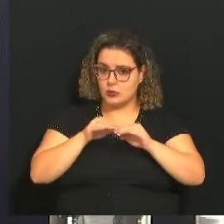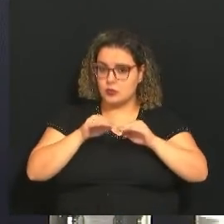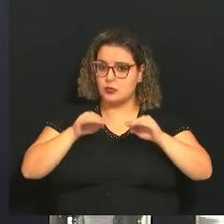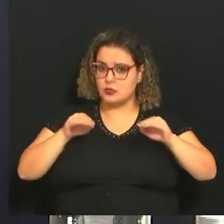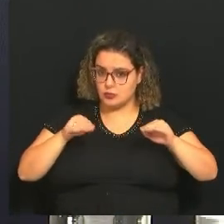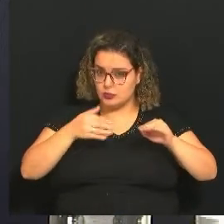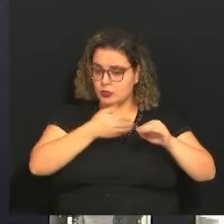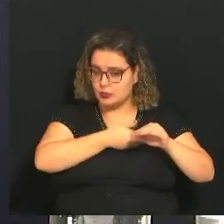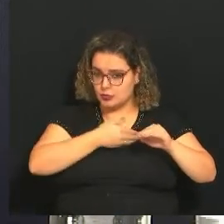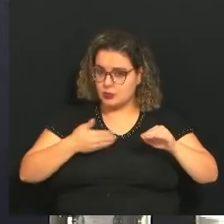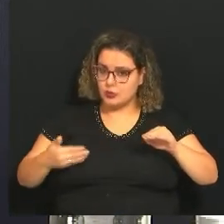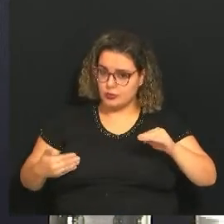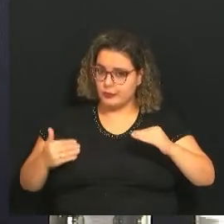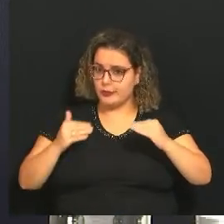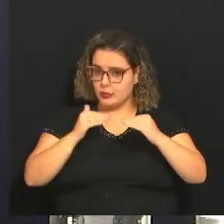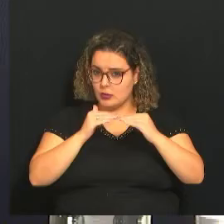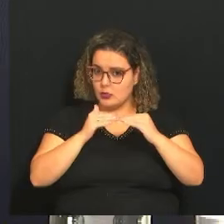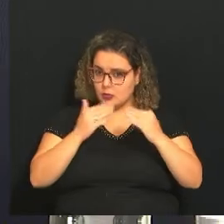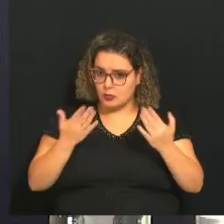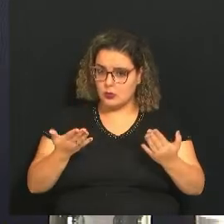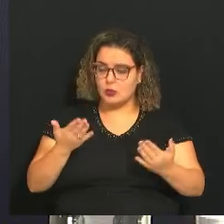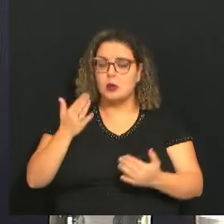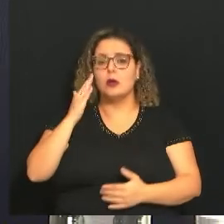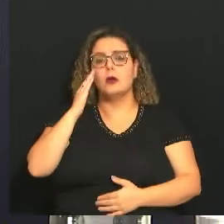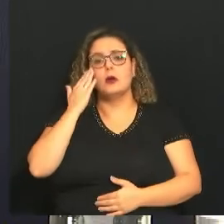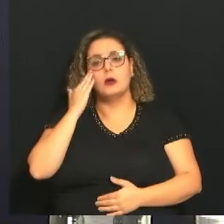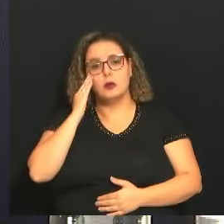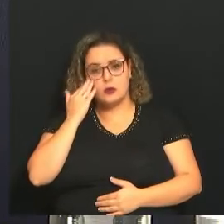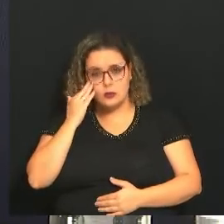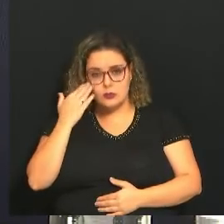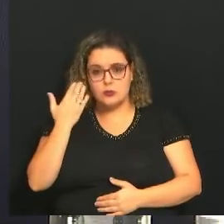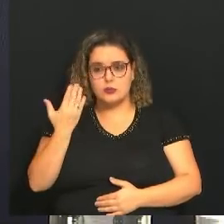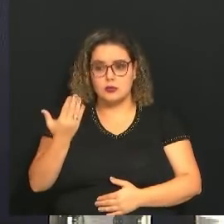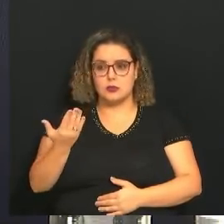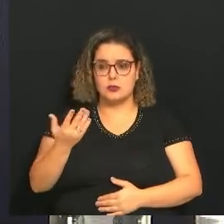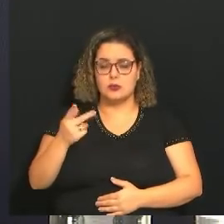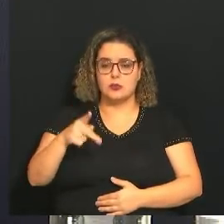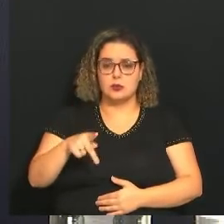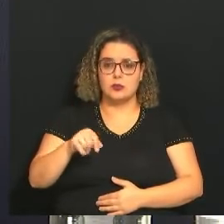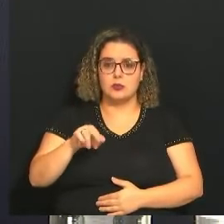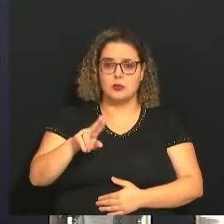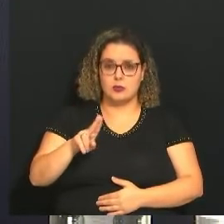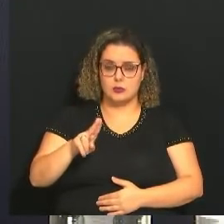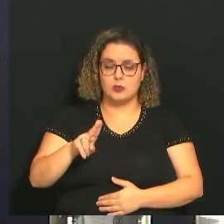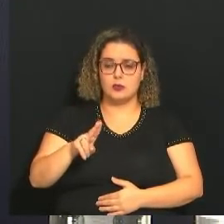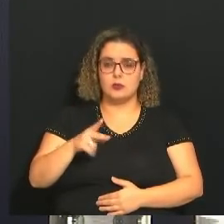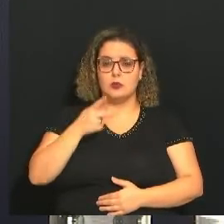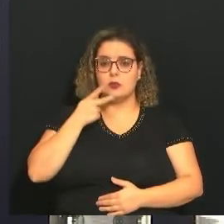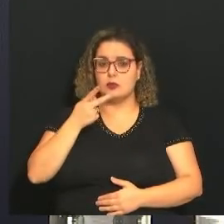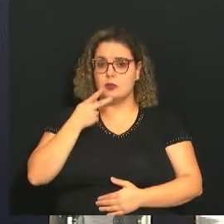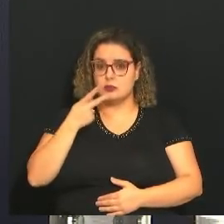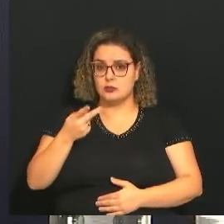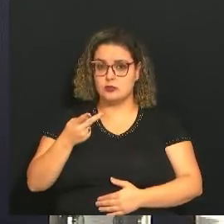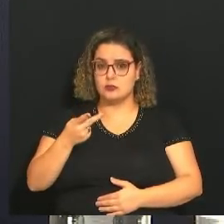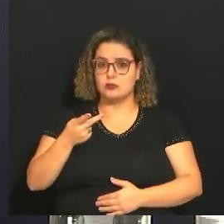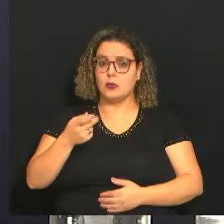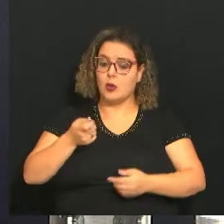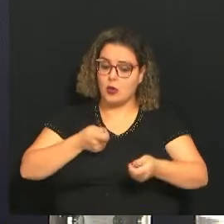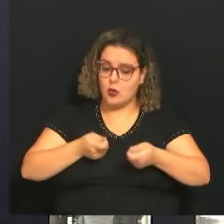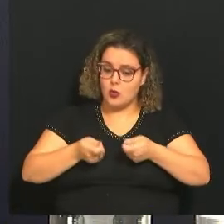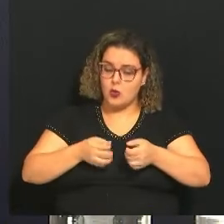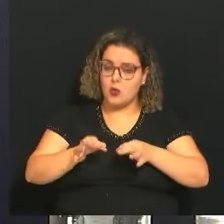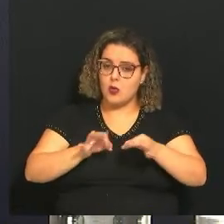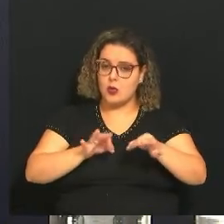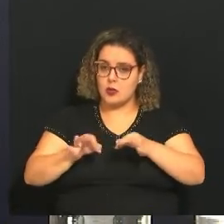Então fica um pouco difícil, mas eu entendo que é isso mesmo que o Pio falou sobre a necessidade da nossa organização enquanto